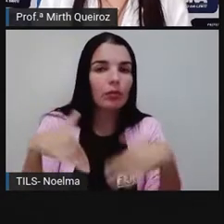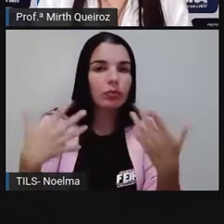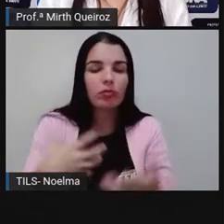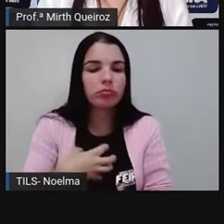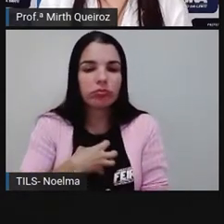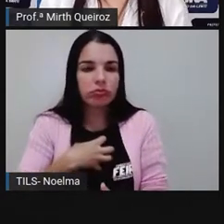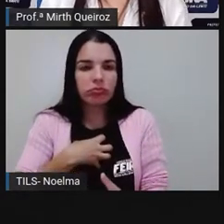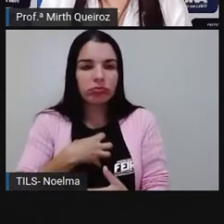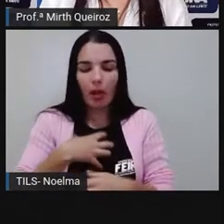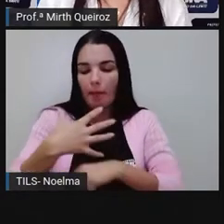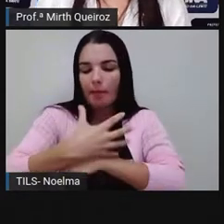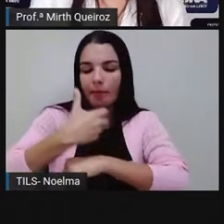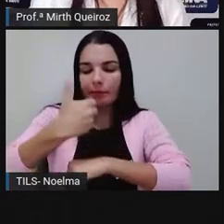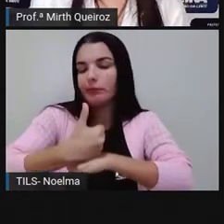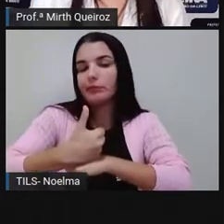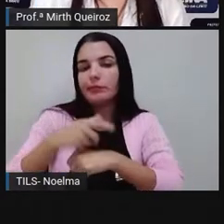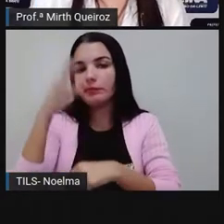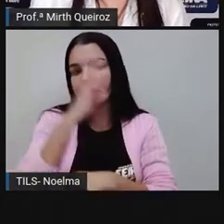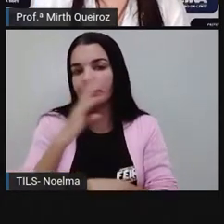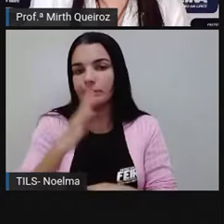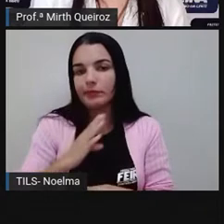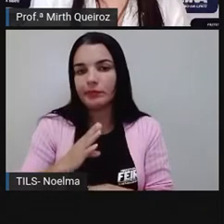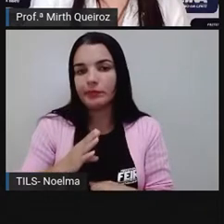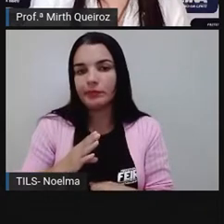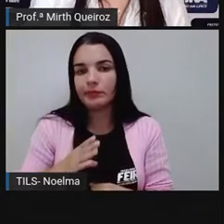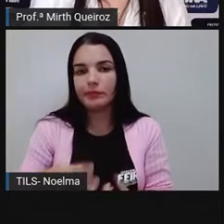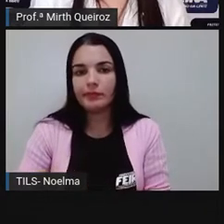fazia em se colonizar o Brasil?